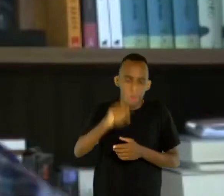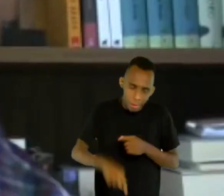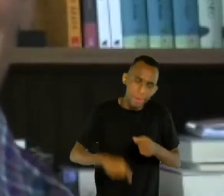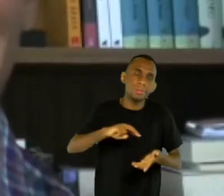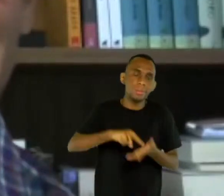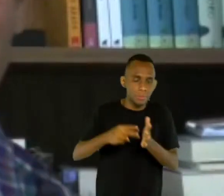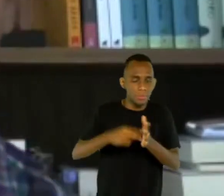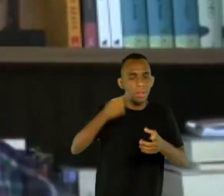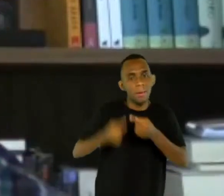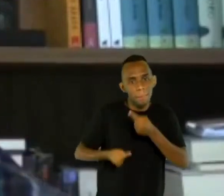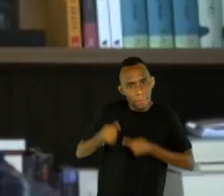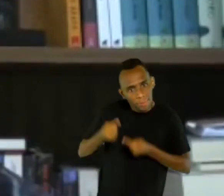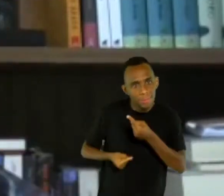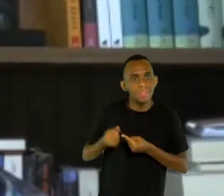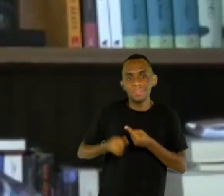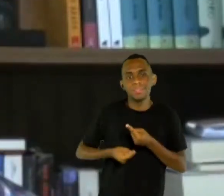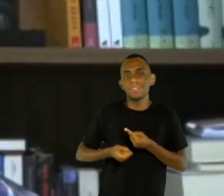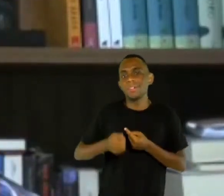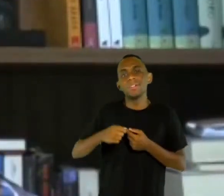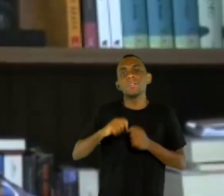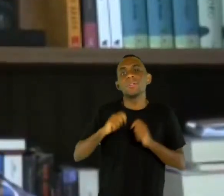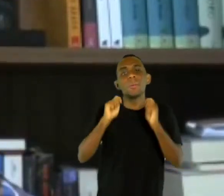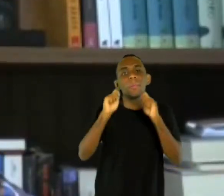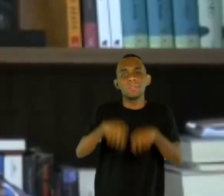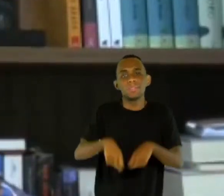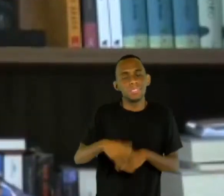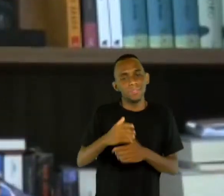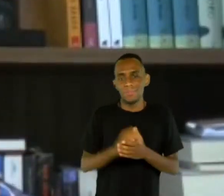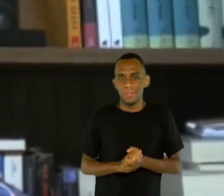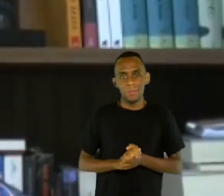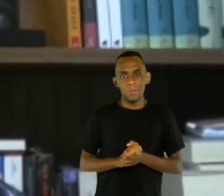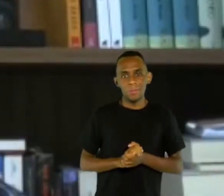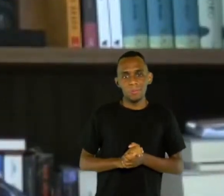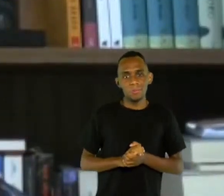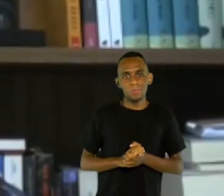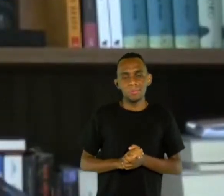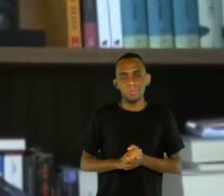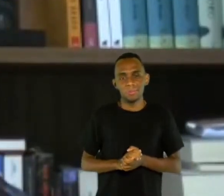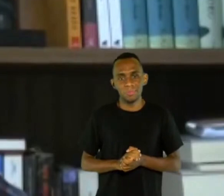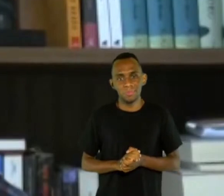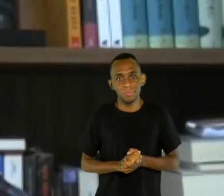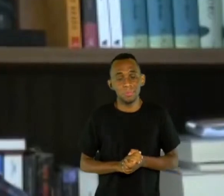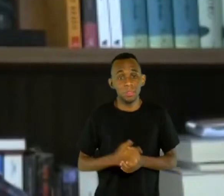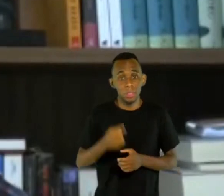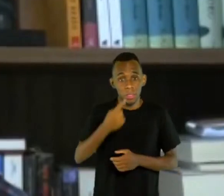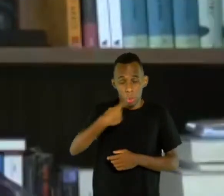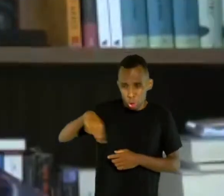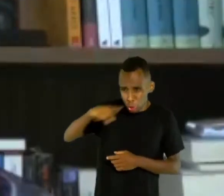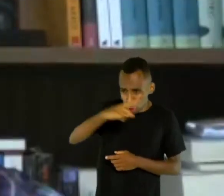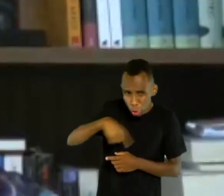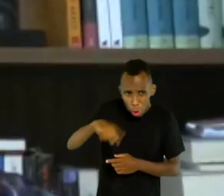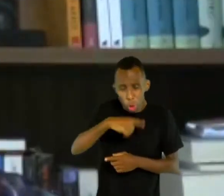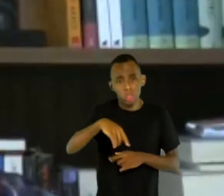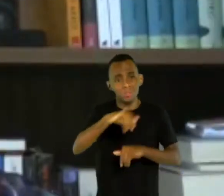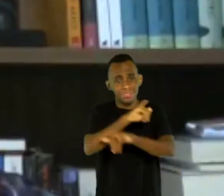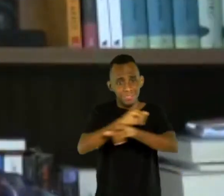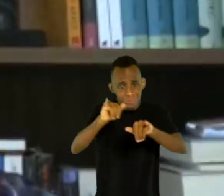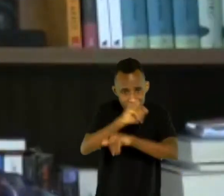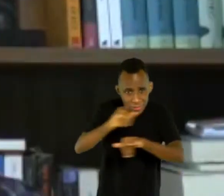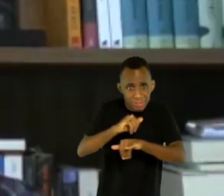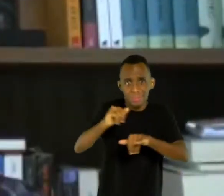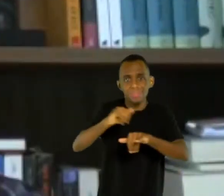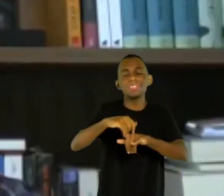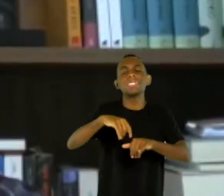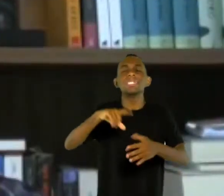né? Então, é inevitável que nossos personagens, nossas narrativas estejam desprovidas